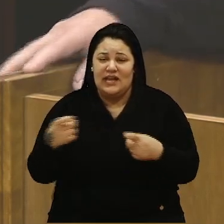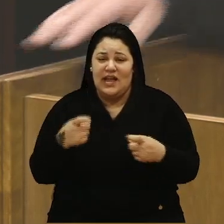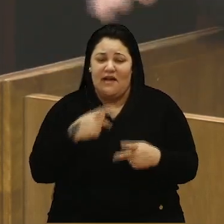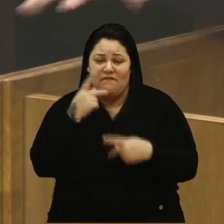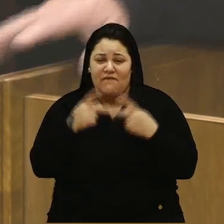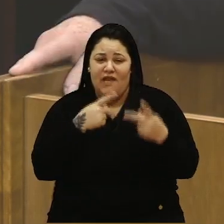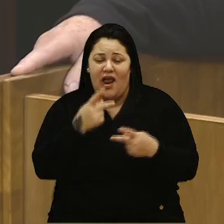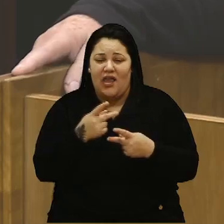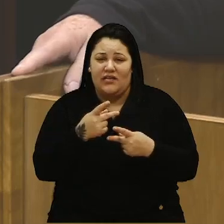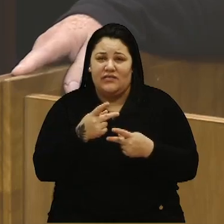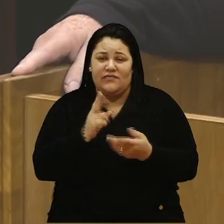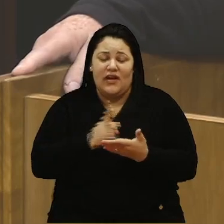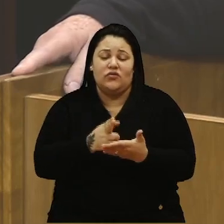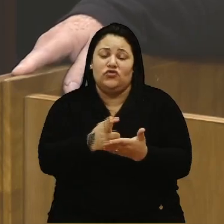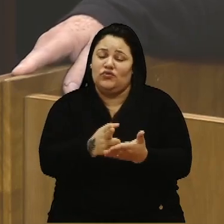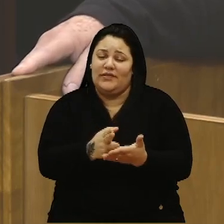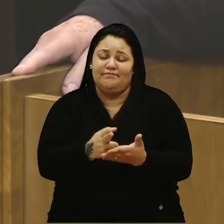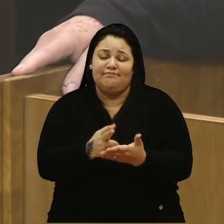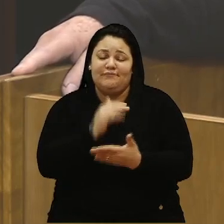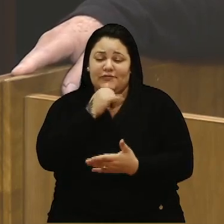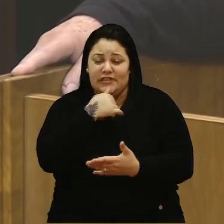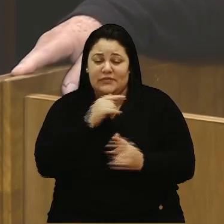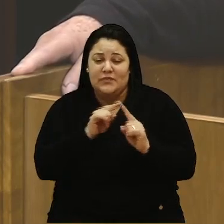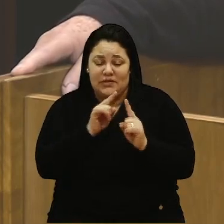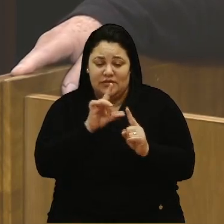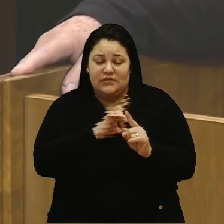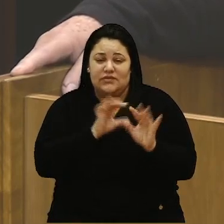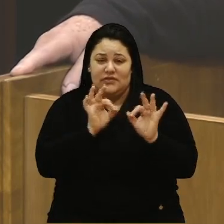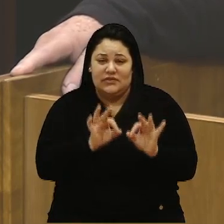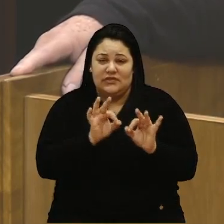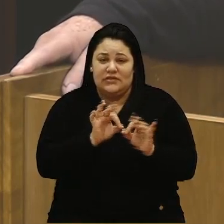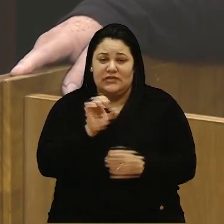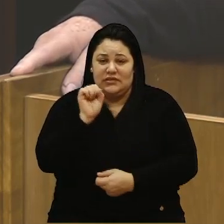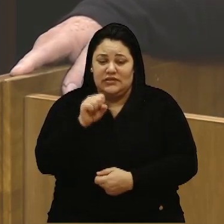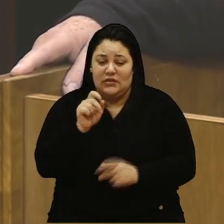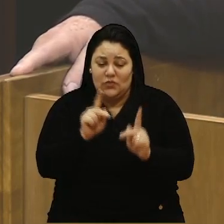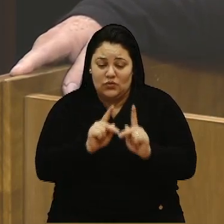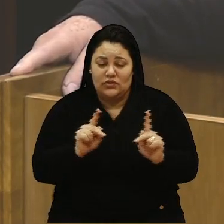narrativas vai continuar. Mas eu tenho certeza que o povo